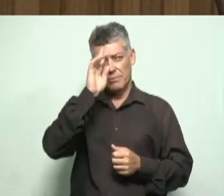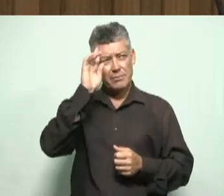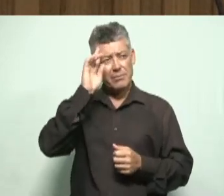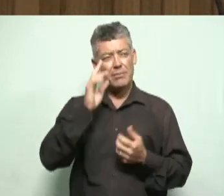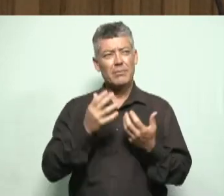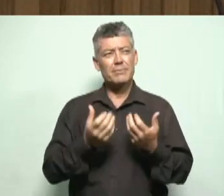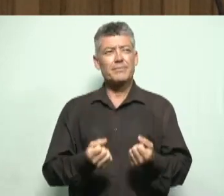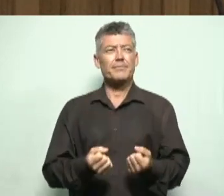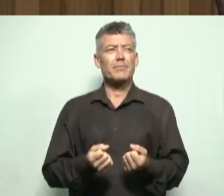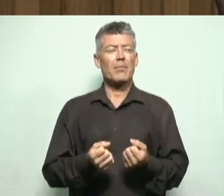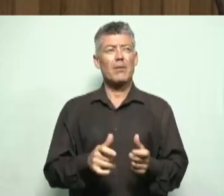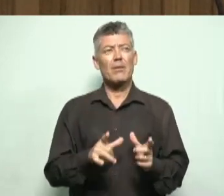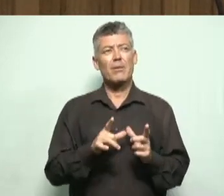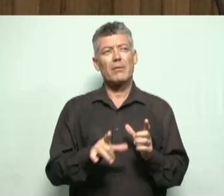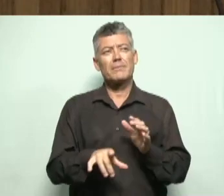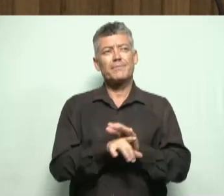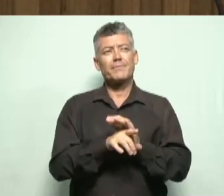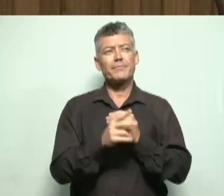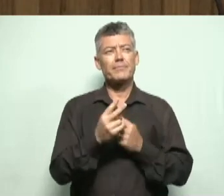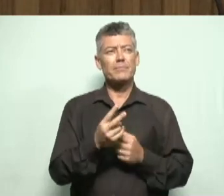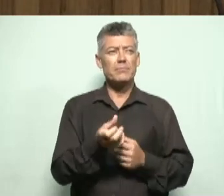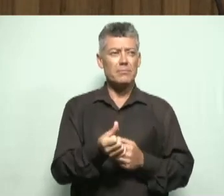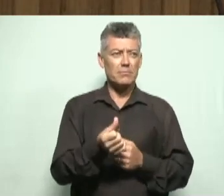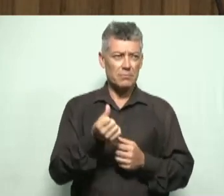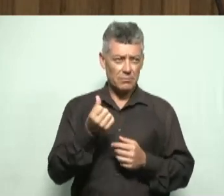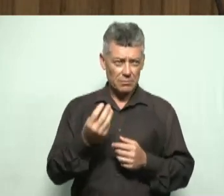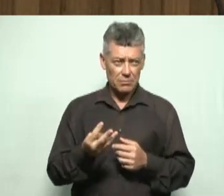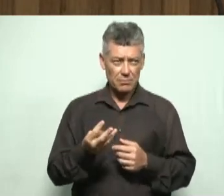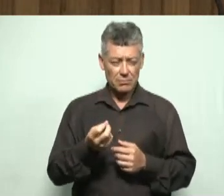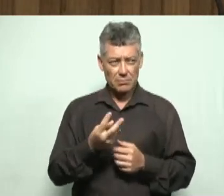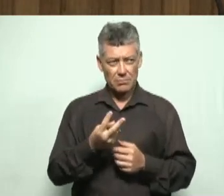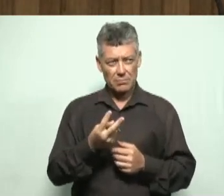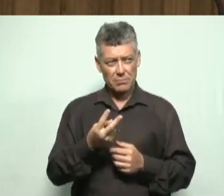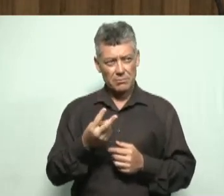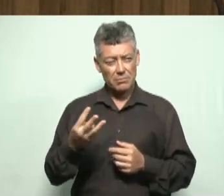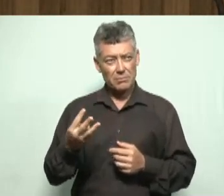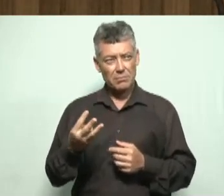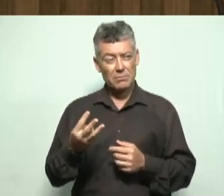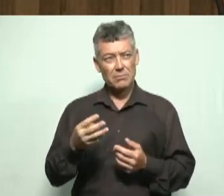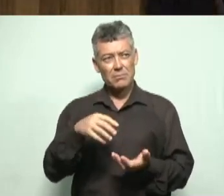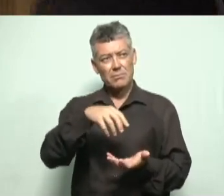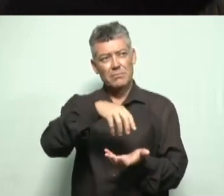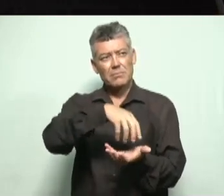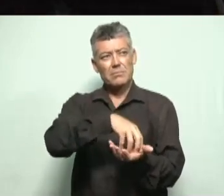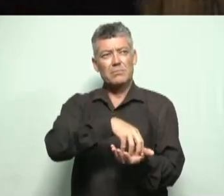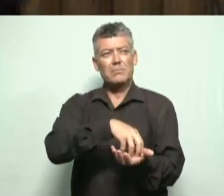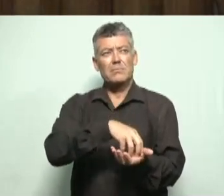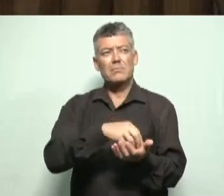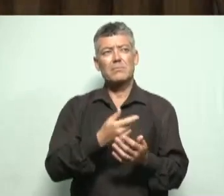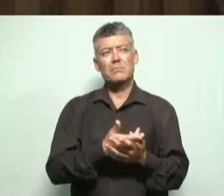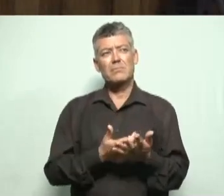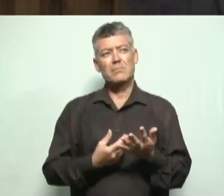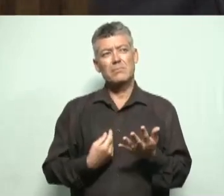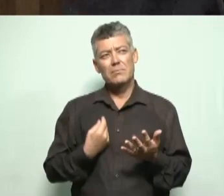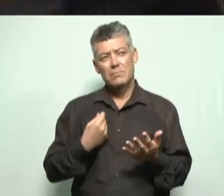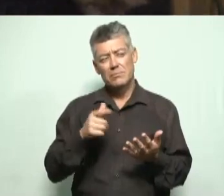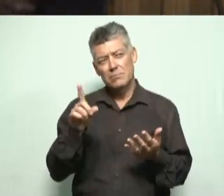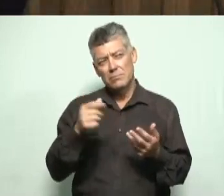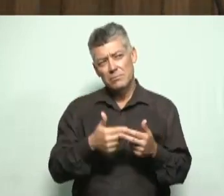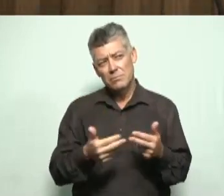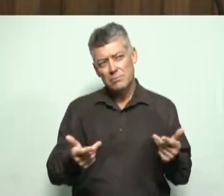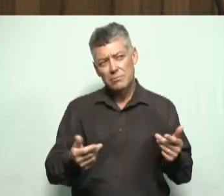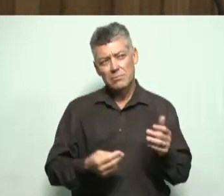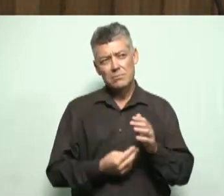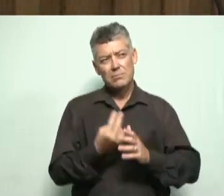Aprovado unanimidade. Projeto de Lei 263-2023, cria a Central de Qualidade de Vida para Servidor Público no município de Natal e de Outras Providências.